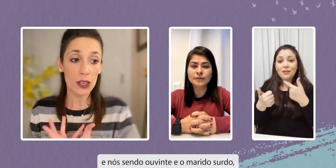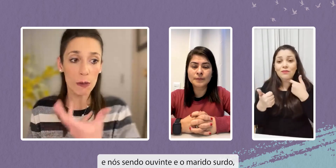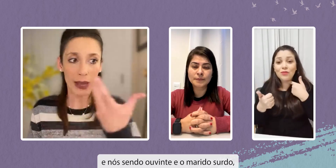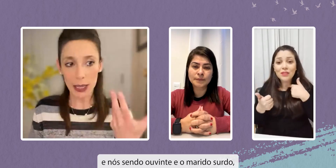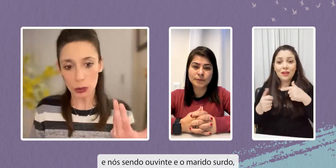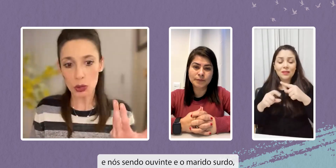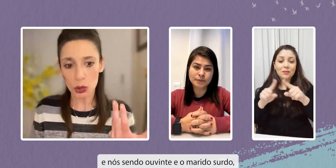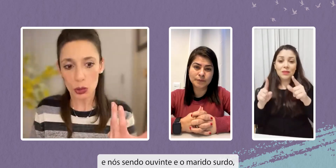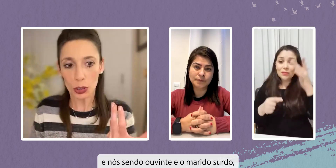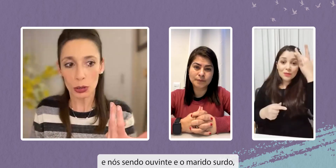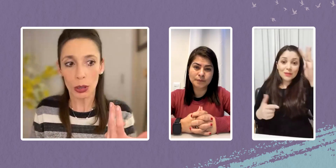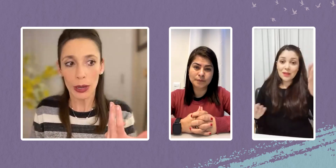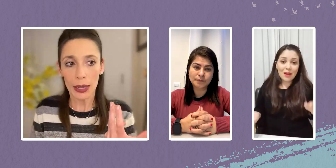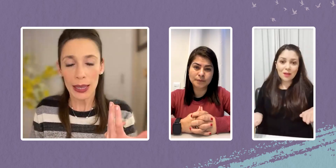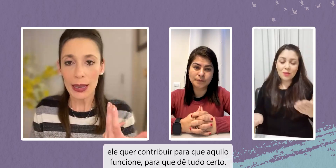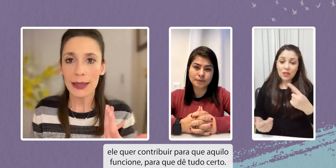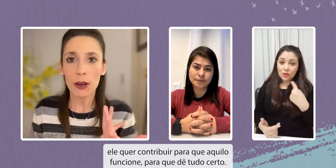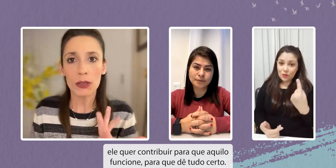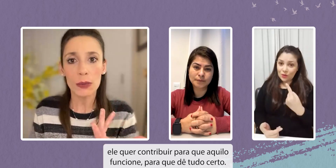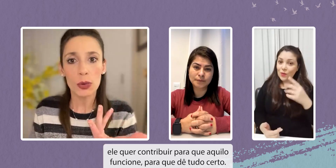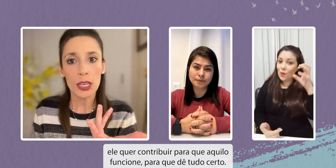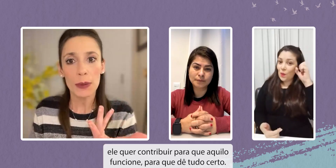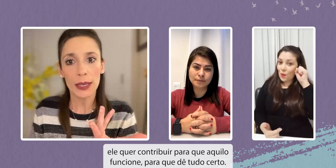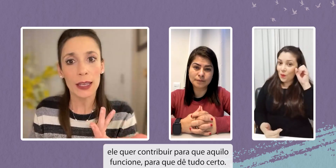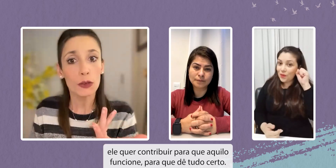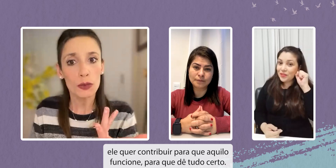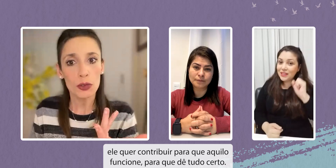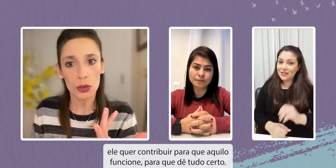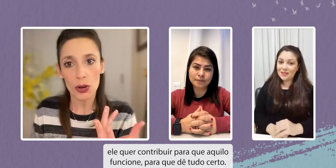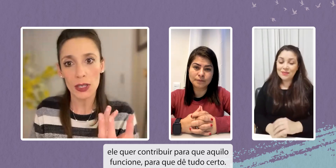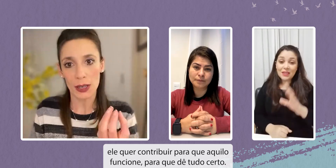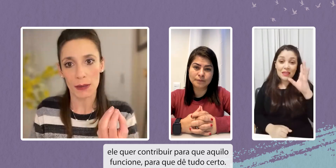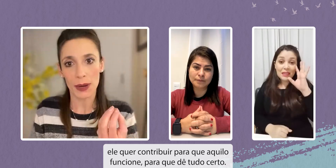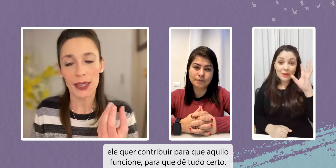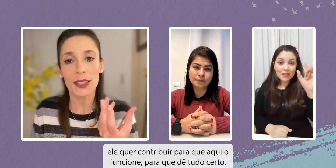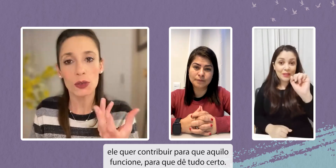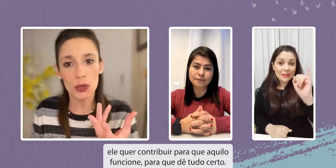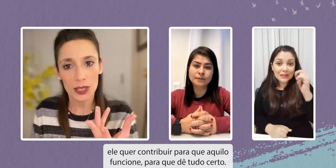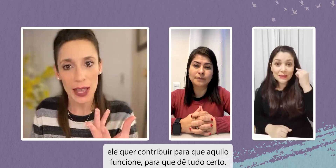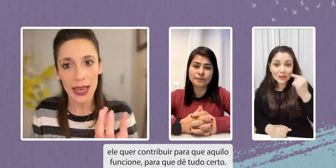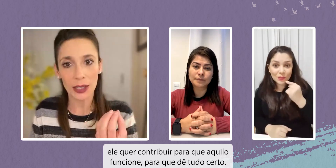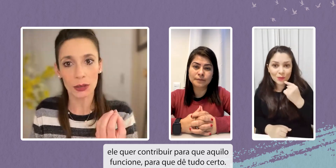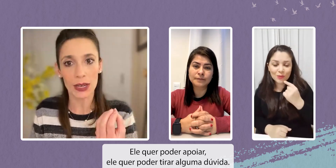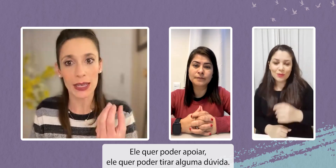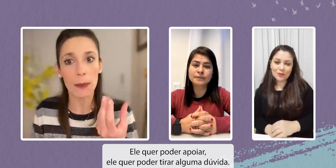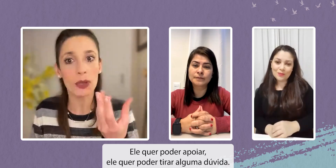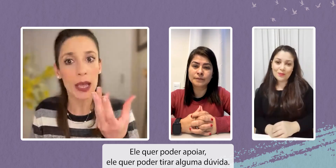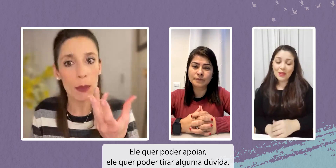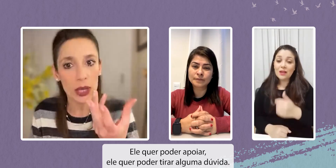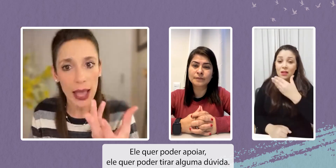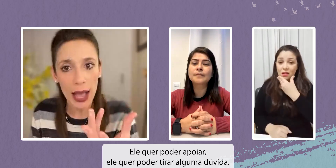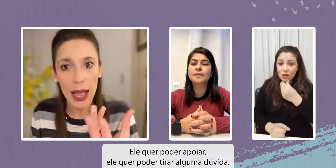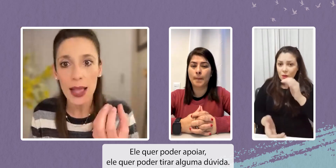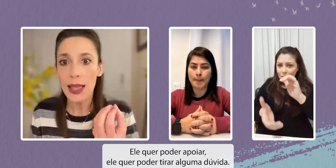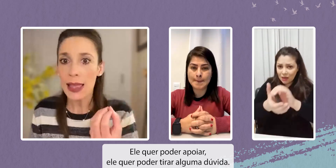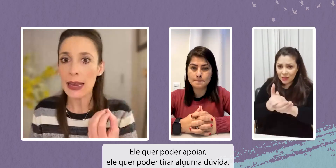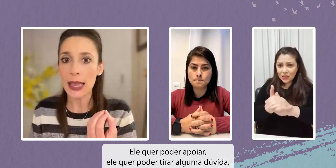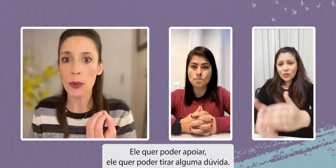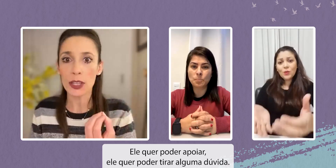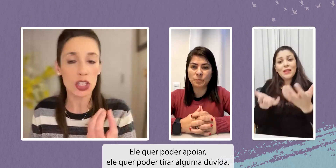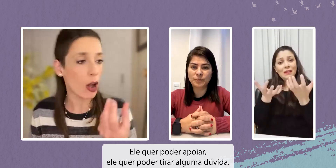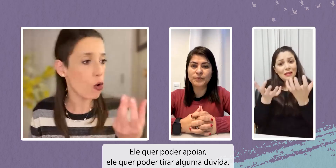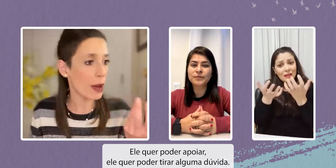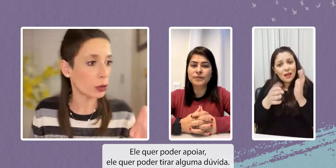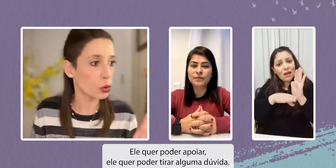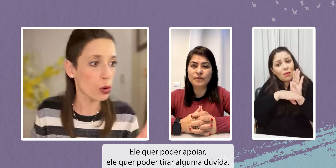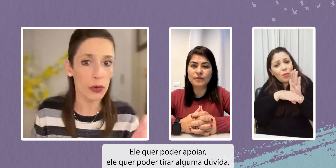ouvintes, né? E o marido surdo, ele quer contribuir para que aquilo funcione, para que dê tudo certo, ele quer poder apoiar, ele quer